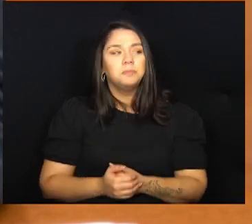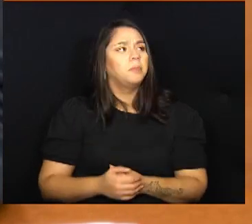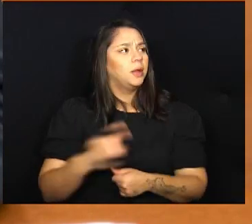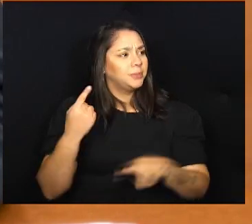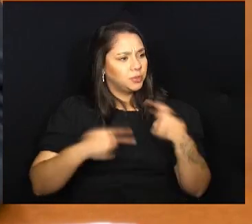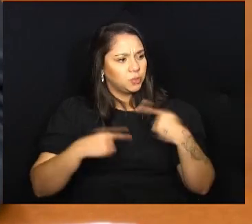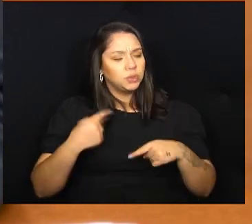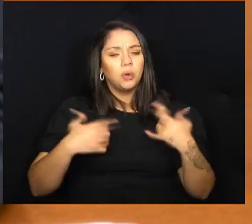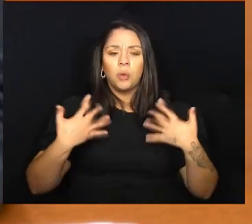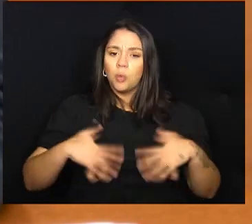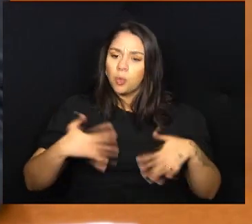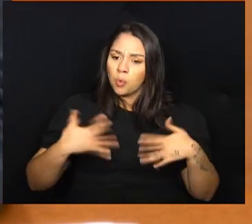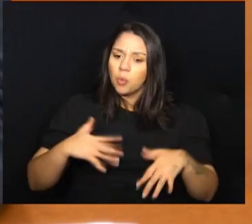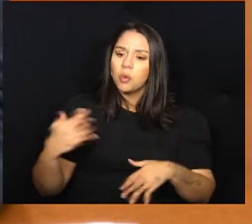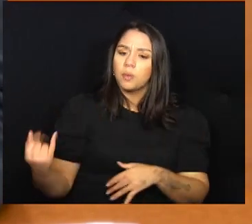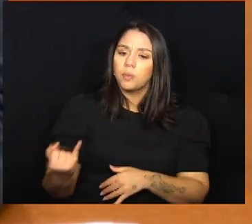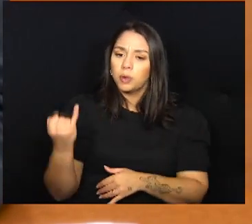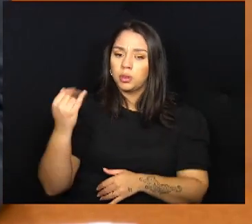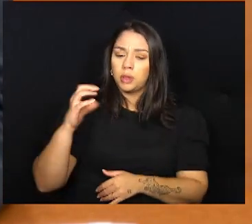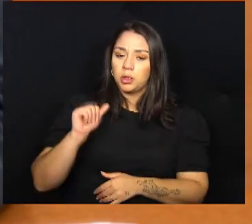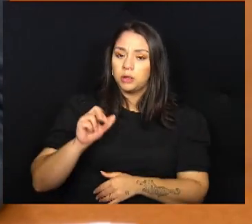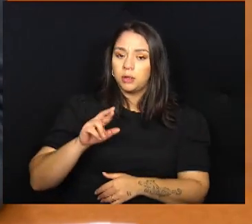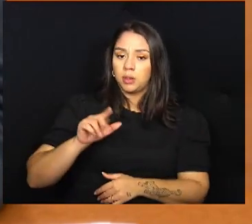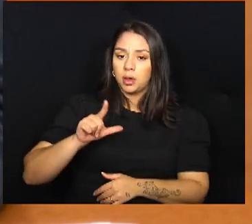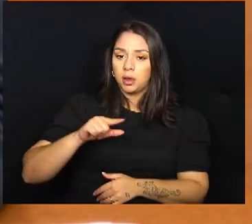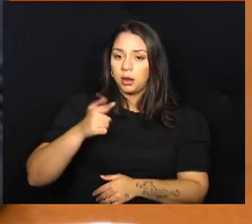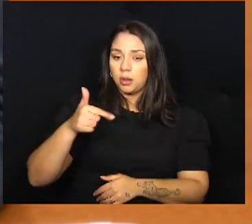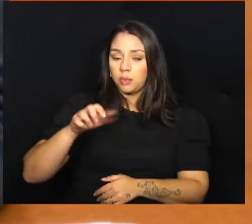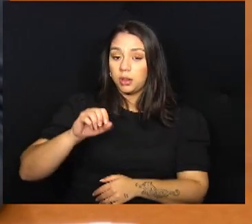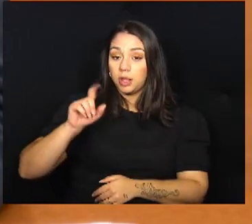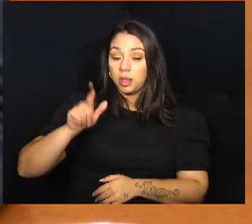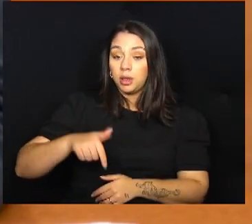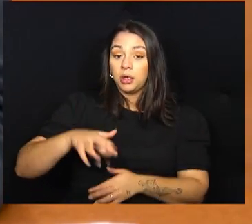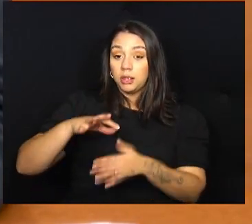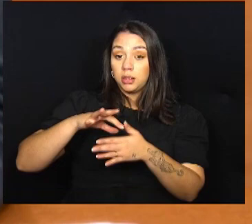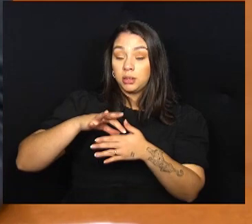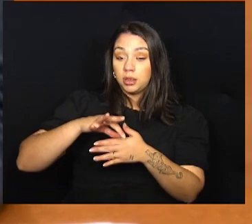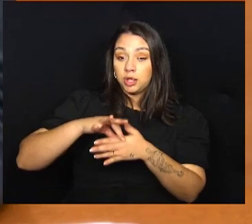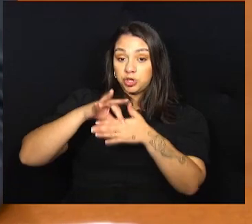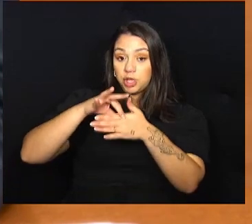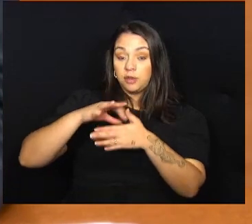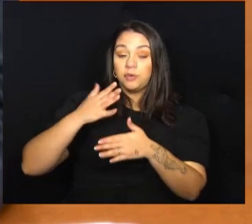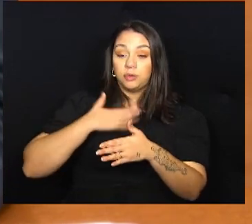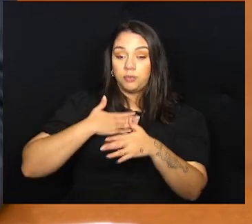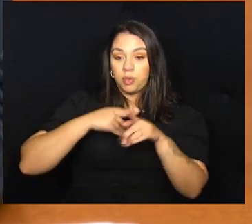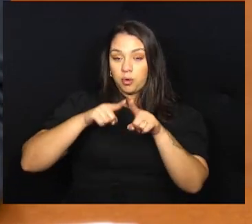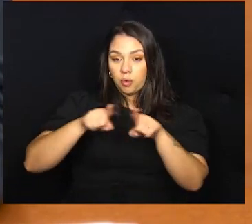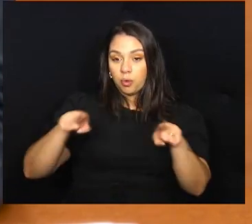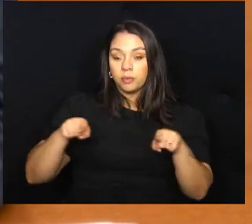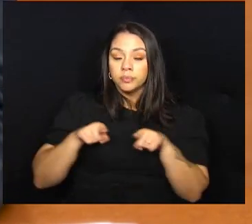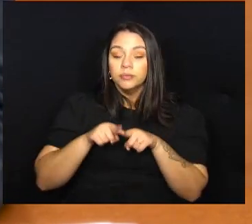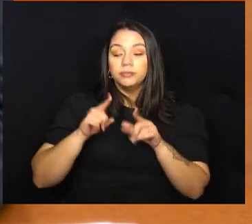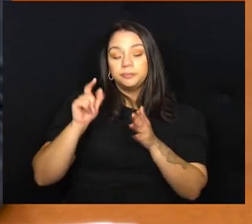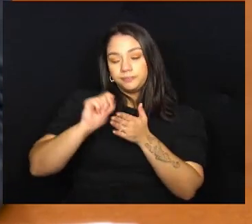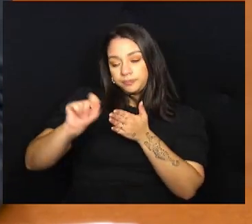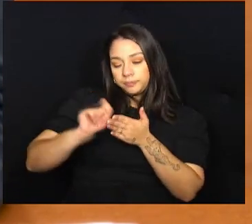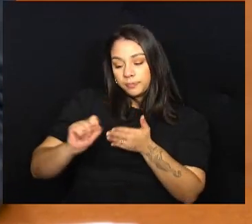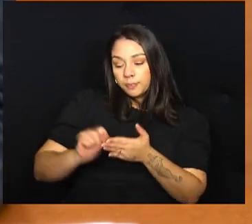O Carlão, que é chefe aqui do nosso gabinete, foi anotando tudo para a gente poder